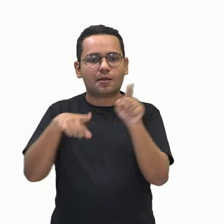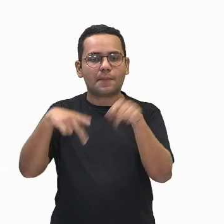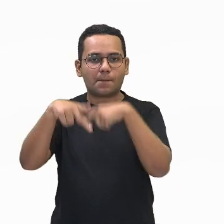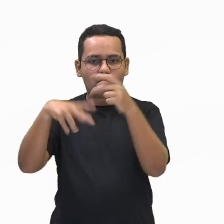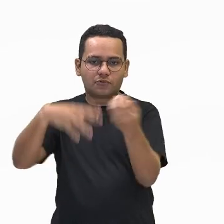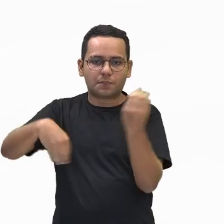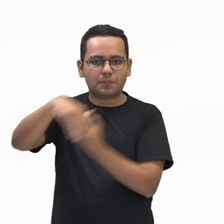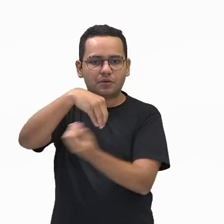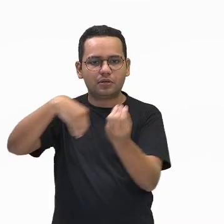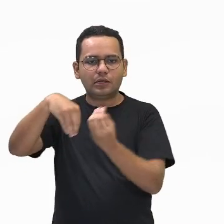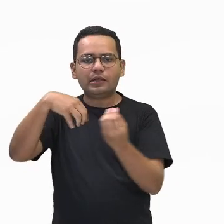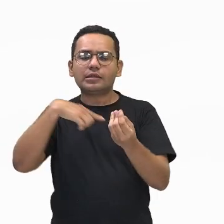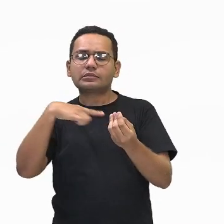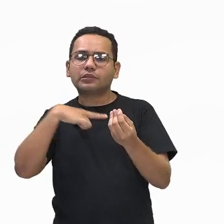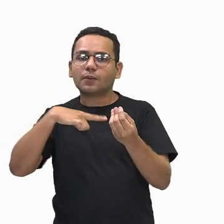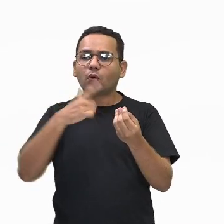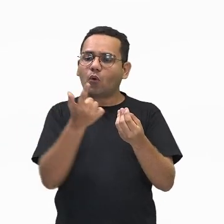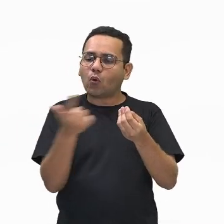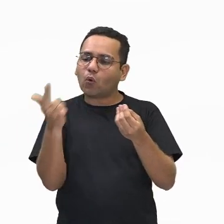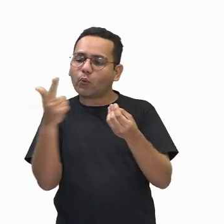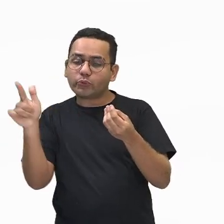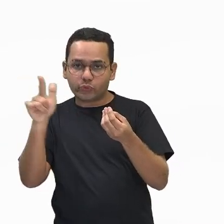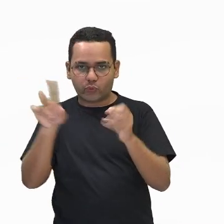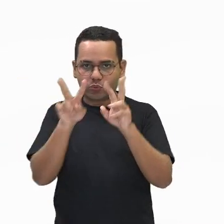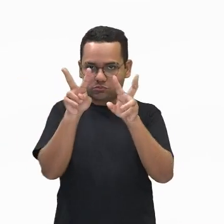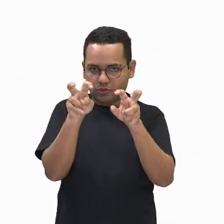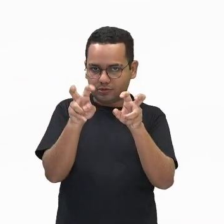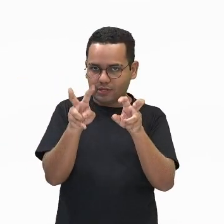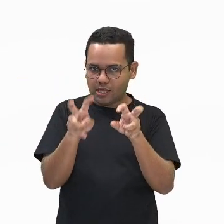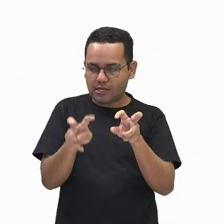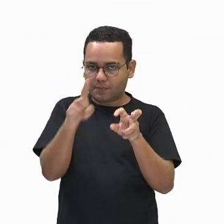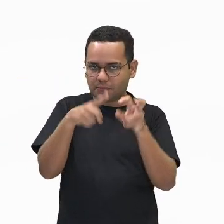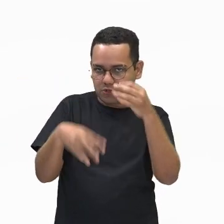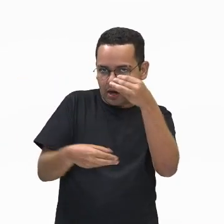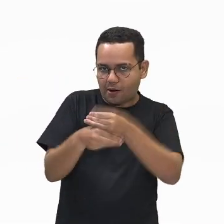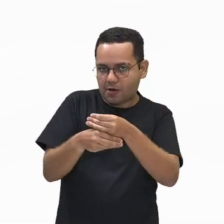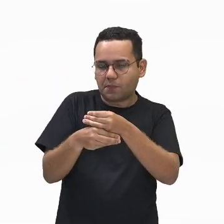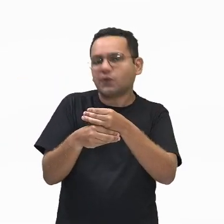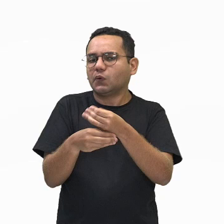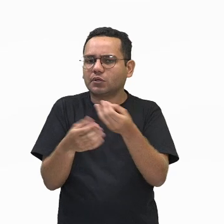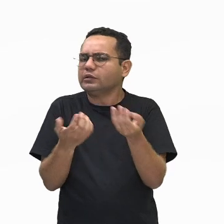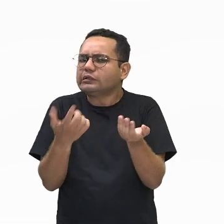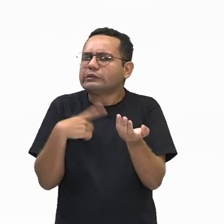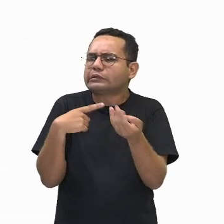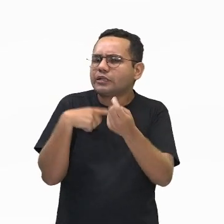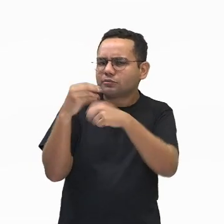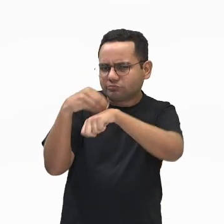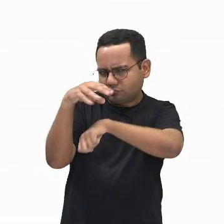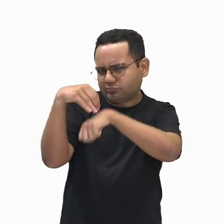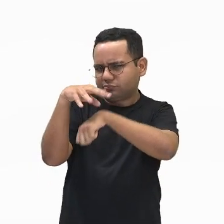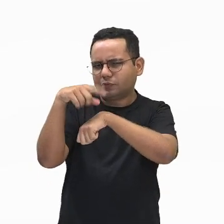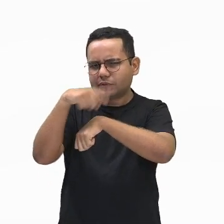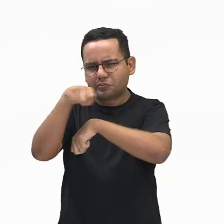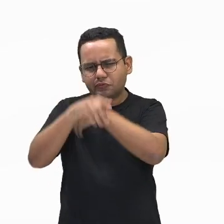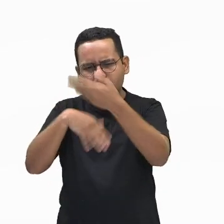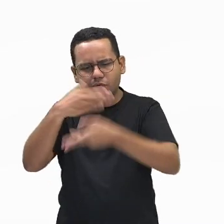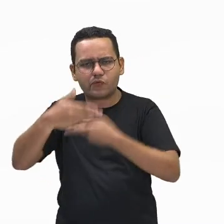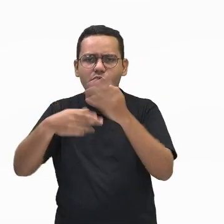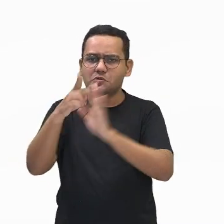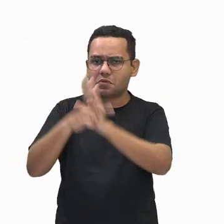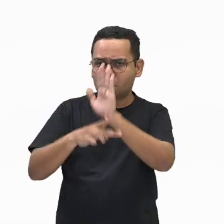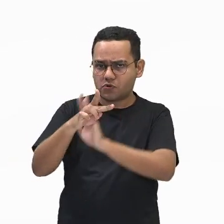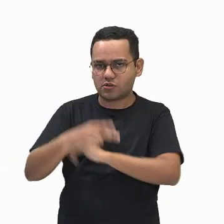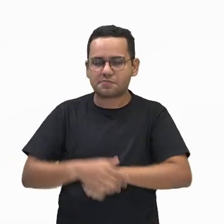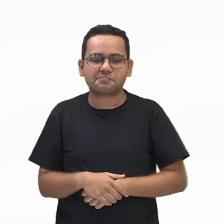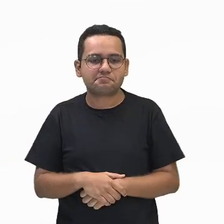podemos pensar nos seguintes subtemas. E aqui eu trago sugestões para vocês desenvolverem ao longo dessas